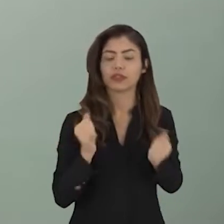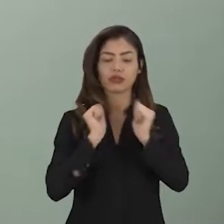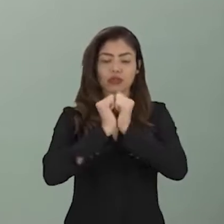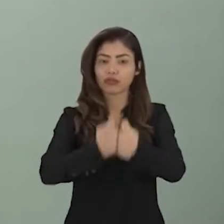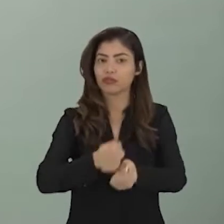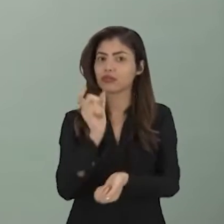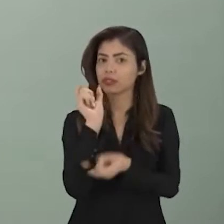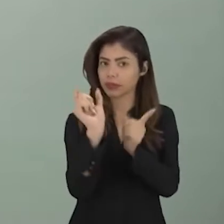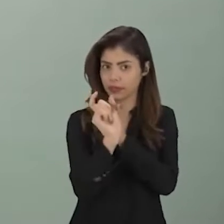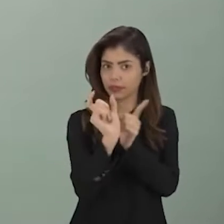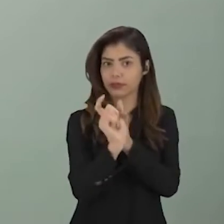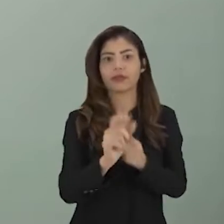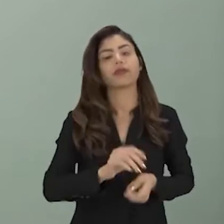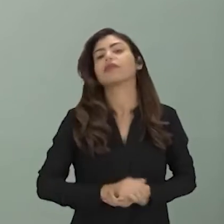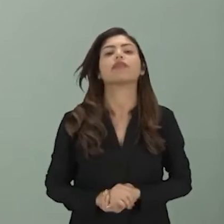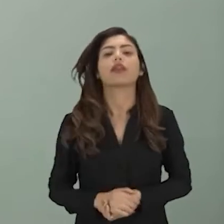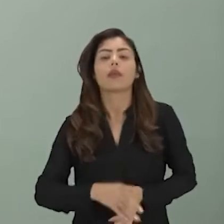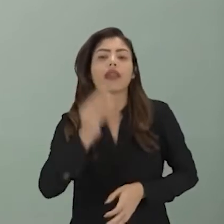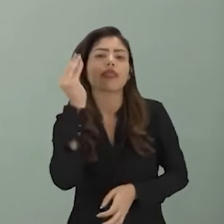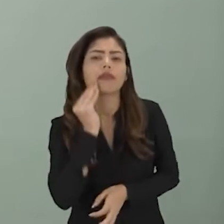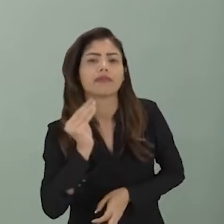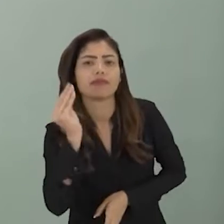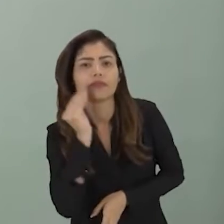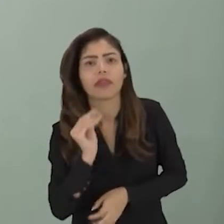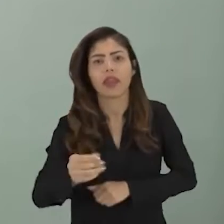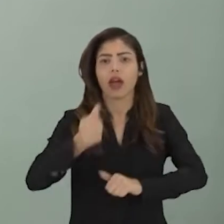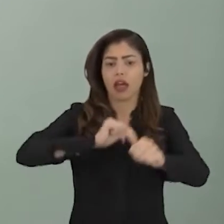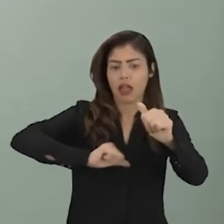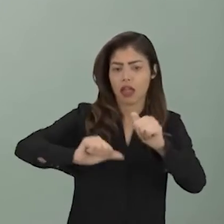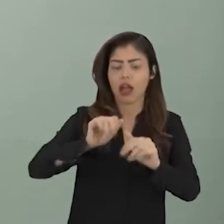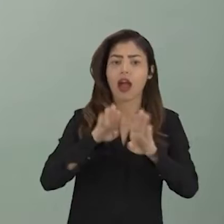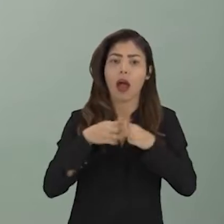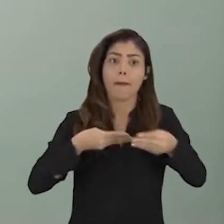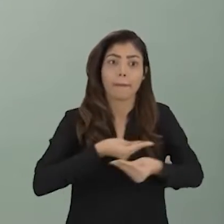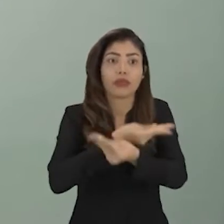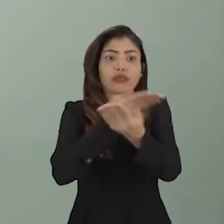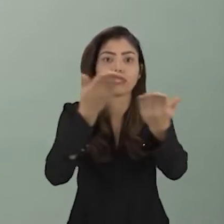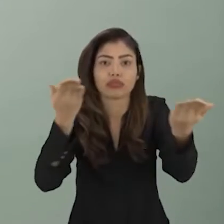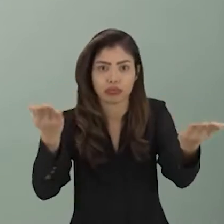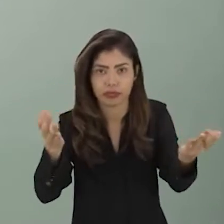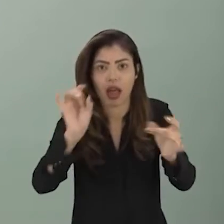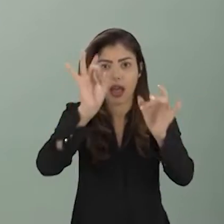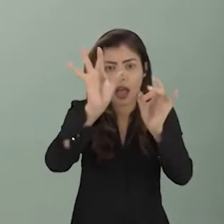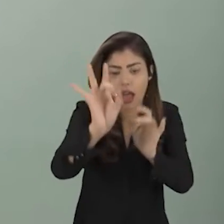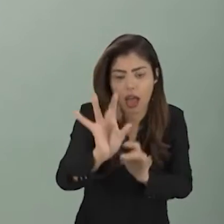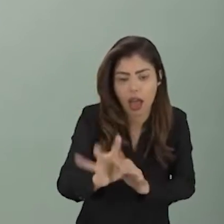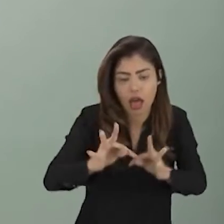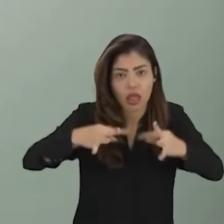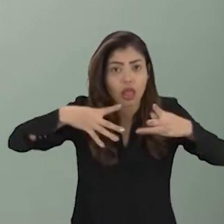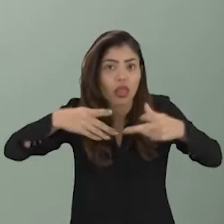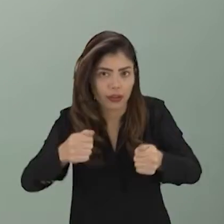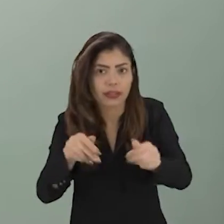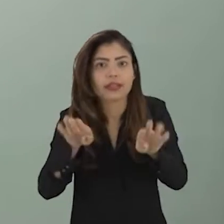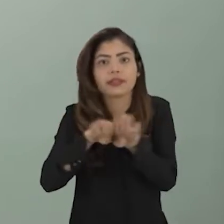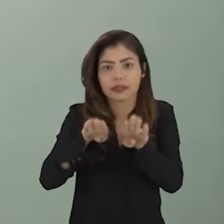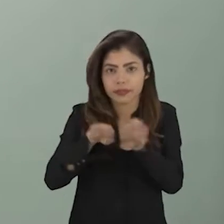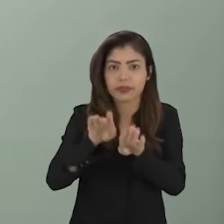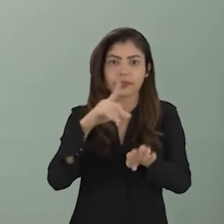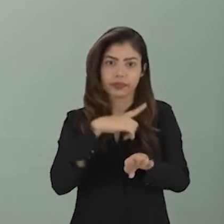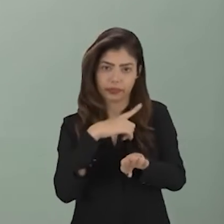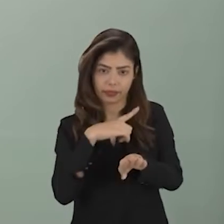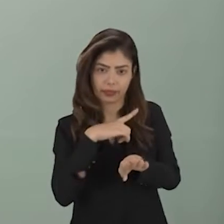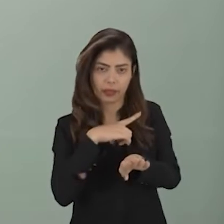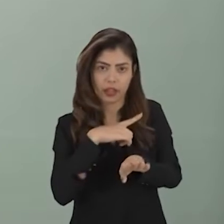com as palavras. Então, para tentar transmitir ou traduzir toda essa gama de